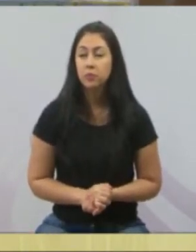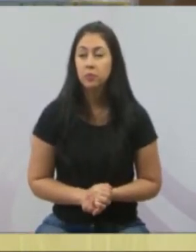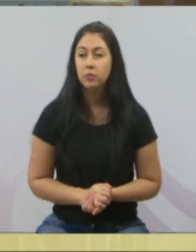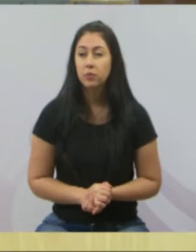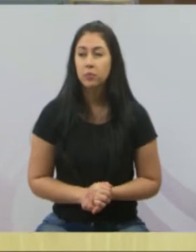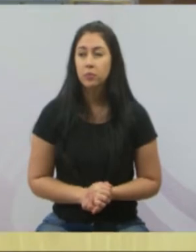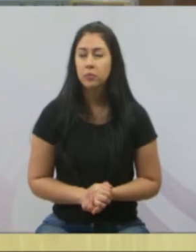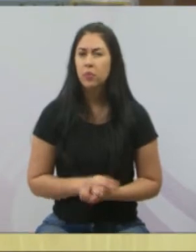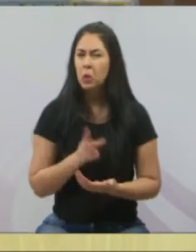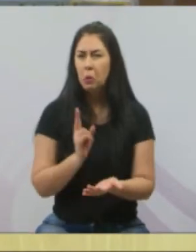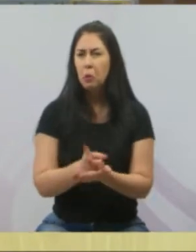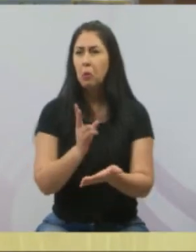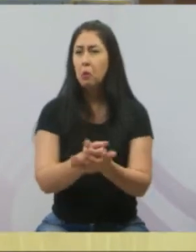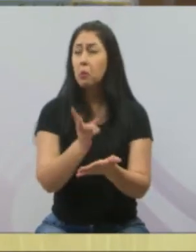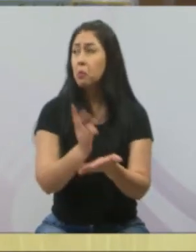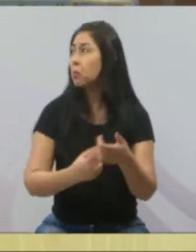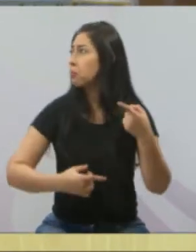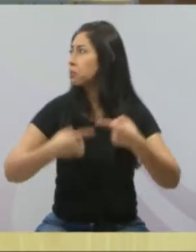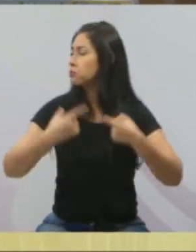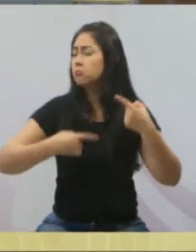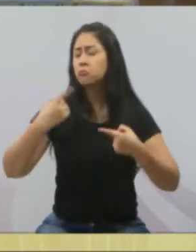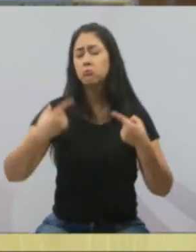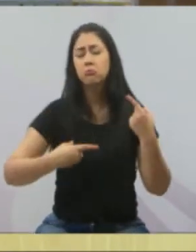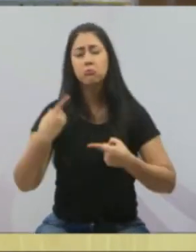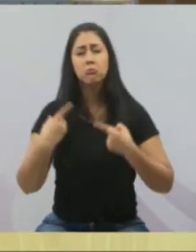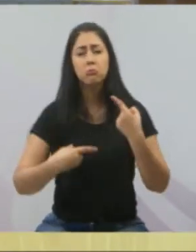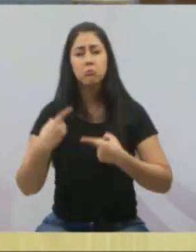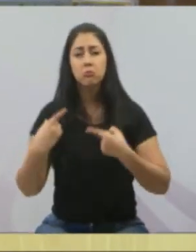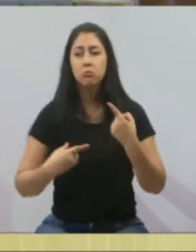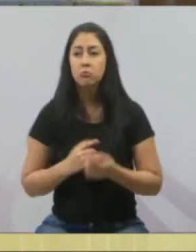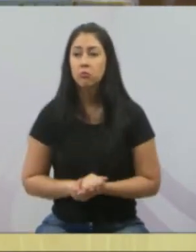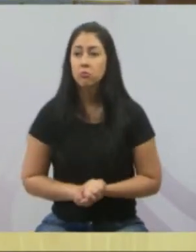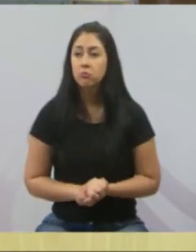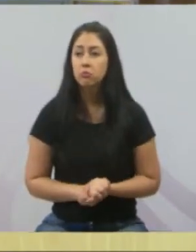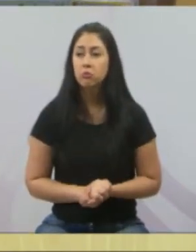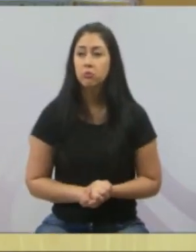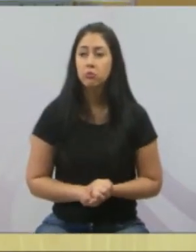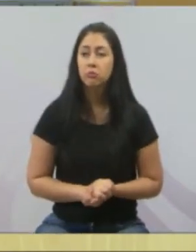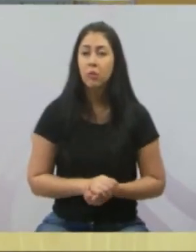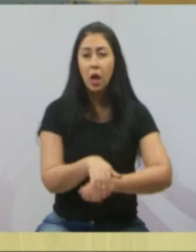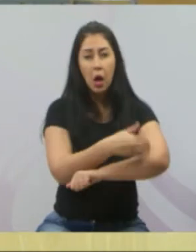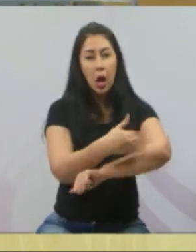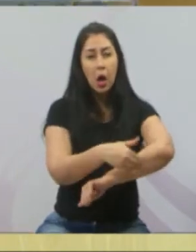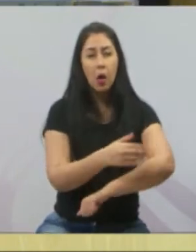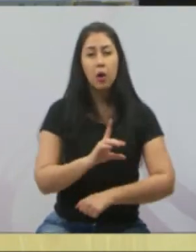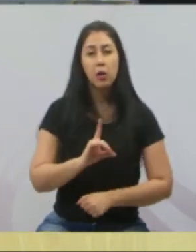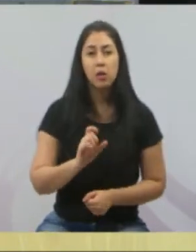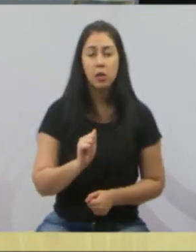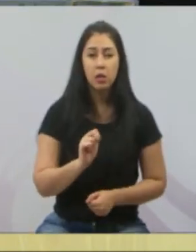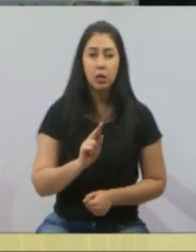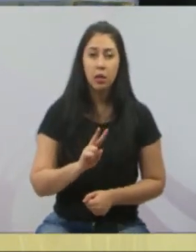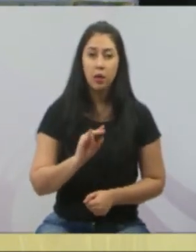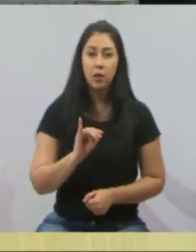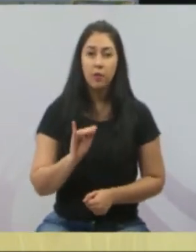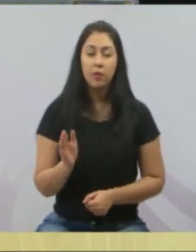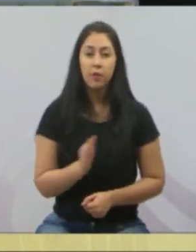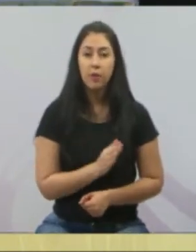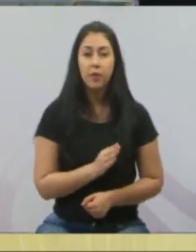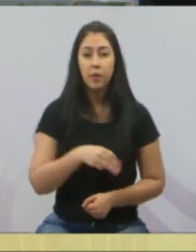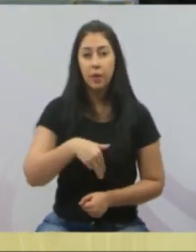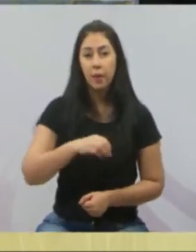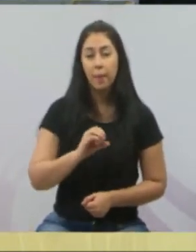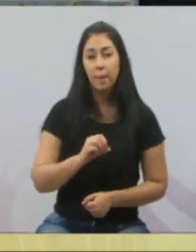e bem-estar aos moradores de vários bairros que reclamam do excesso de pernilongos nas residências, provocando alergias, aborrecimentos e gastos com inseticidas.